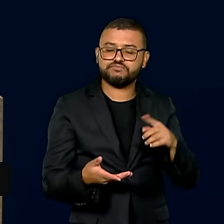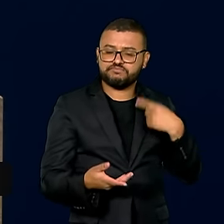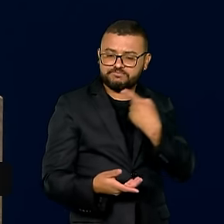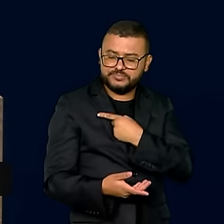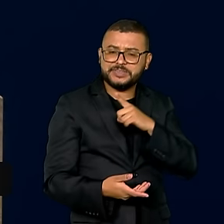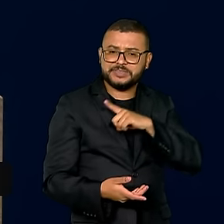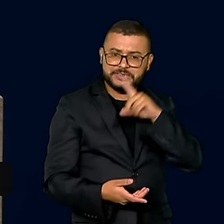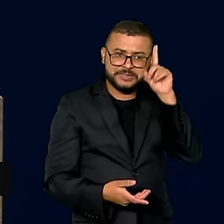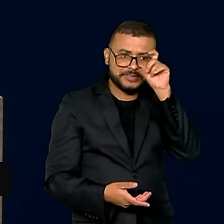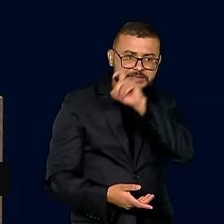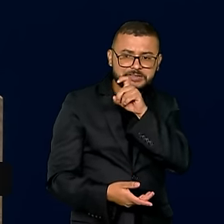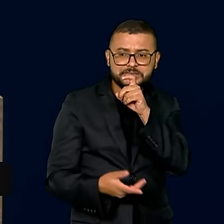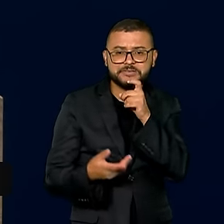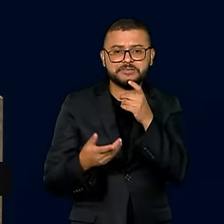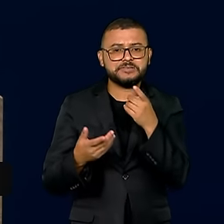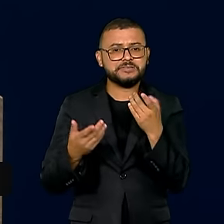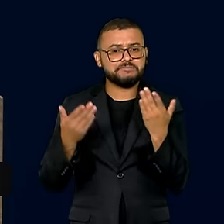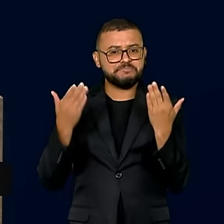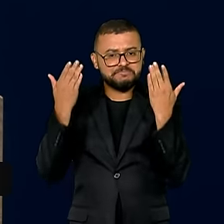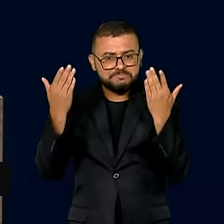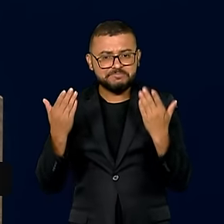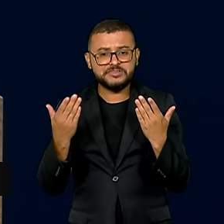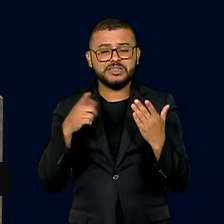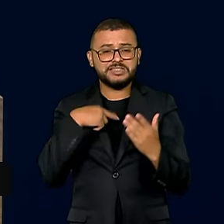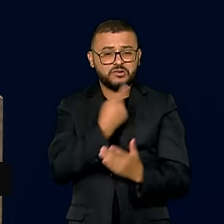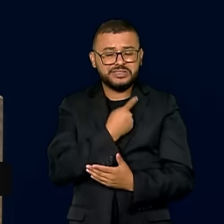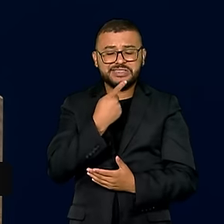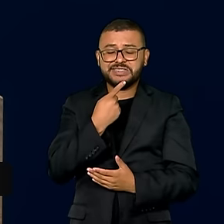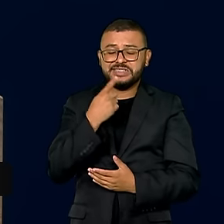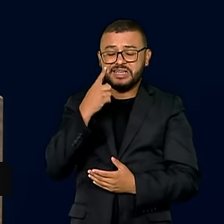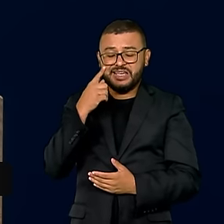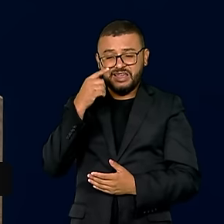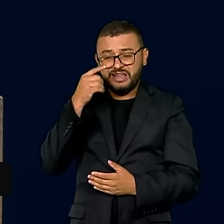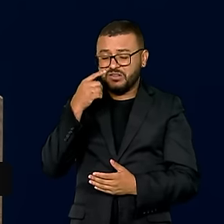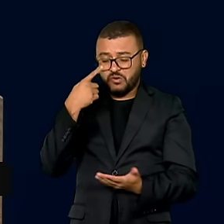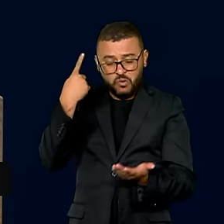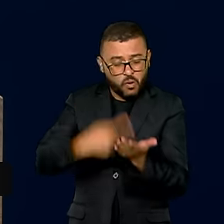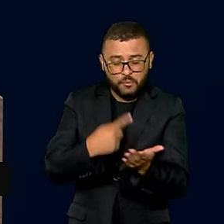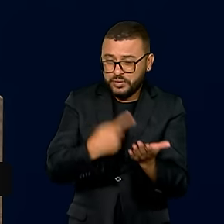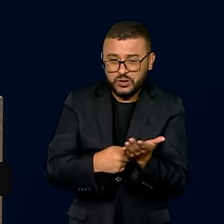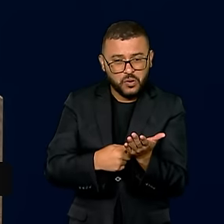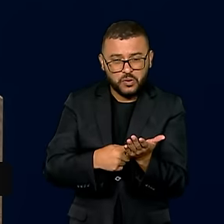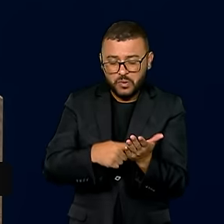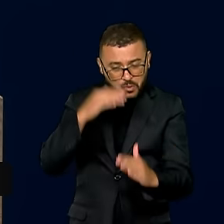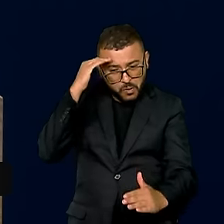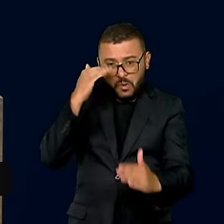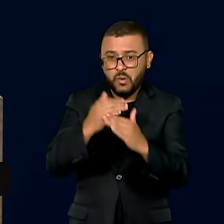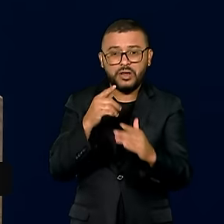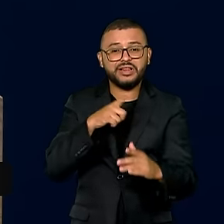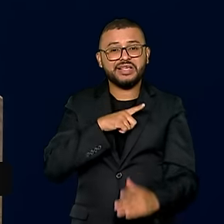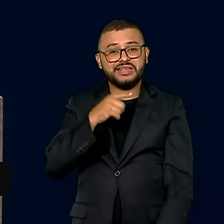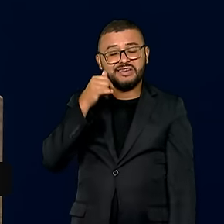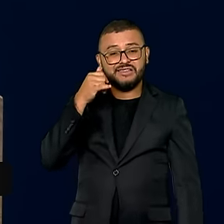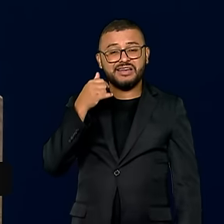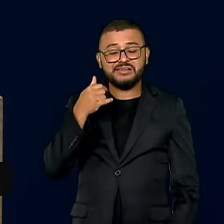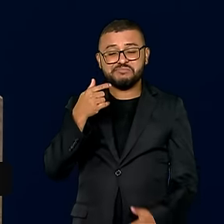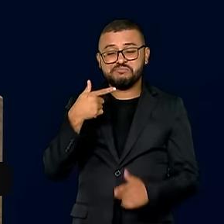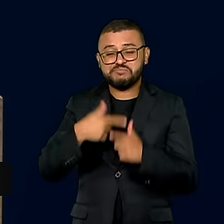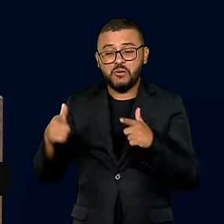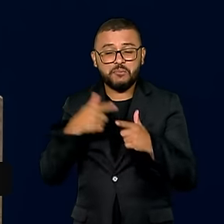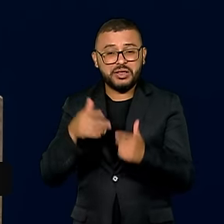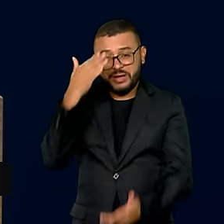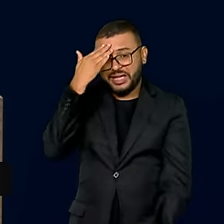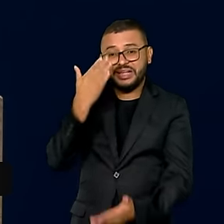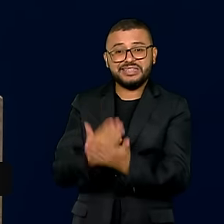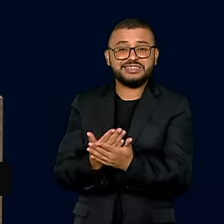em situação semelhante. O não cumprimento dos compromissos assumidos corrói a